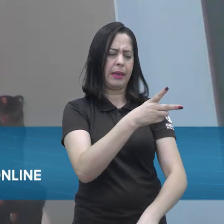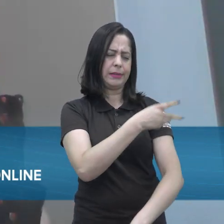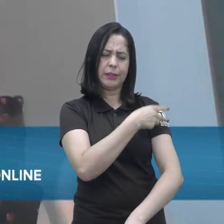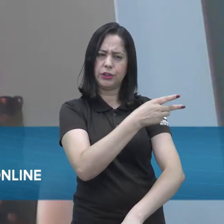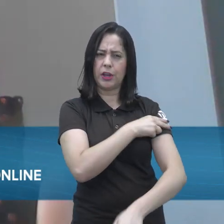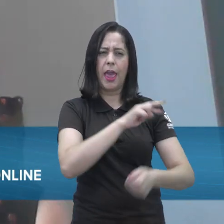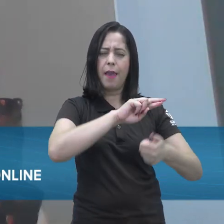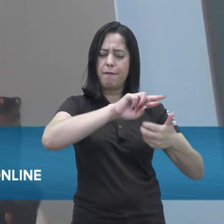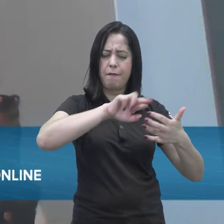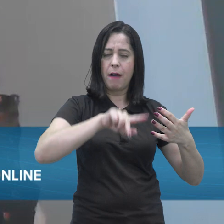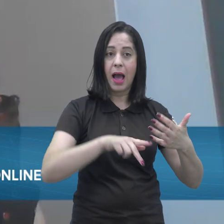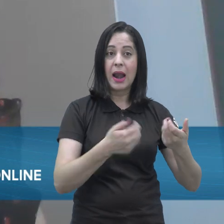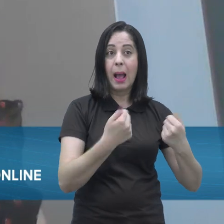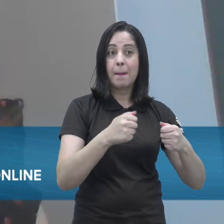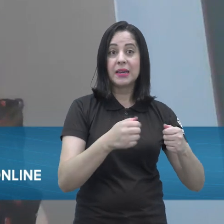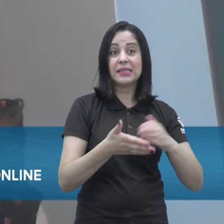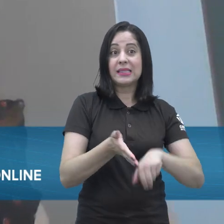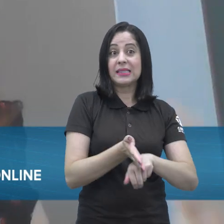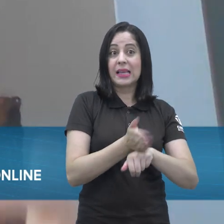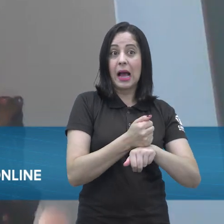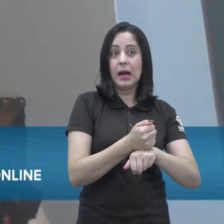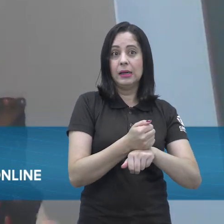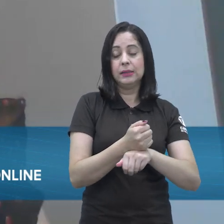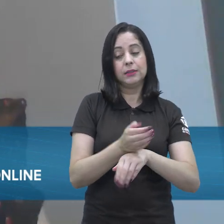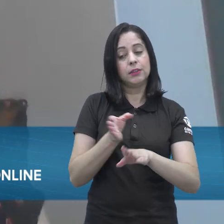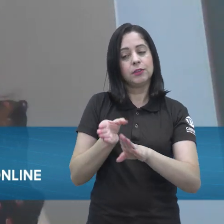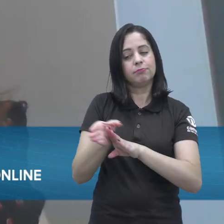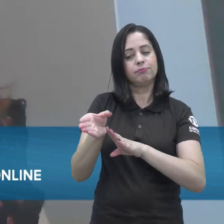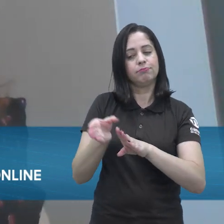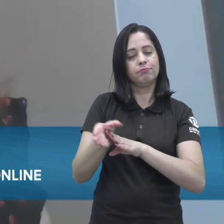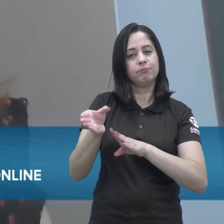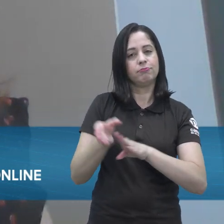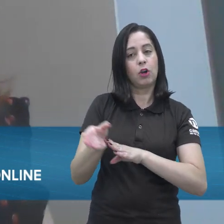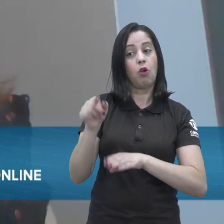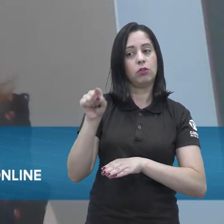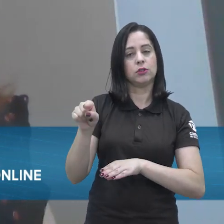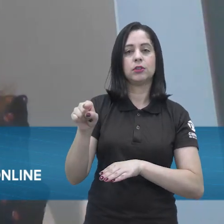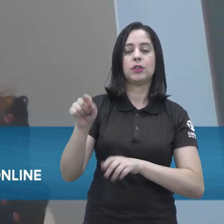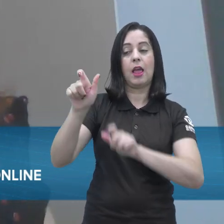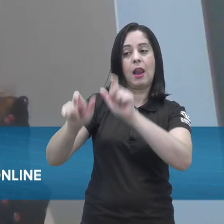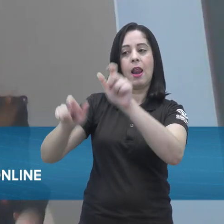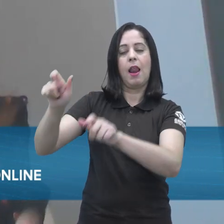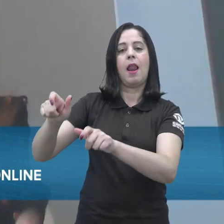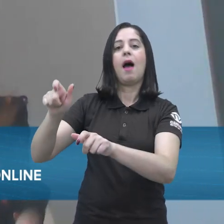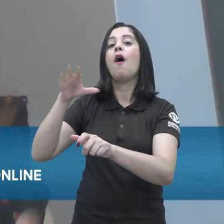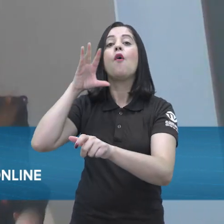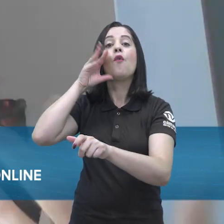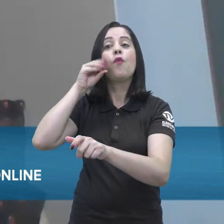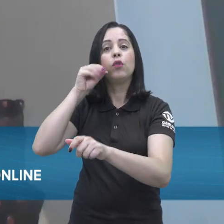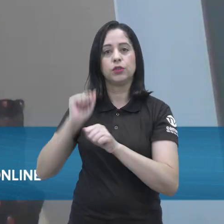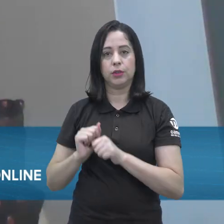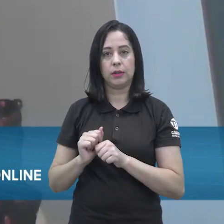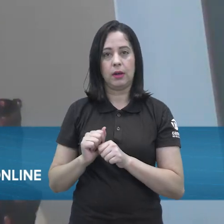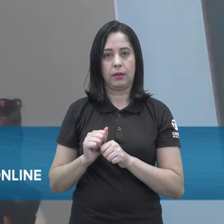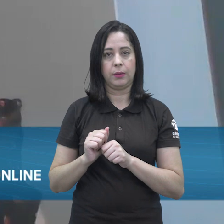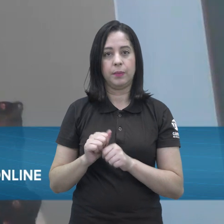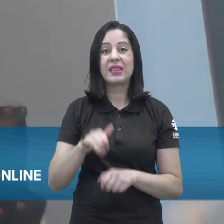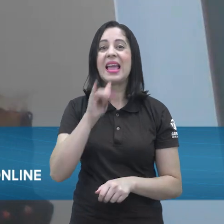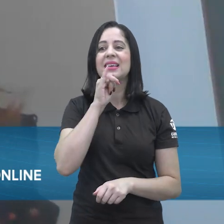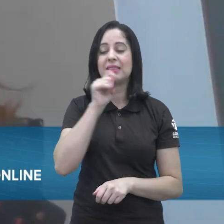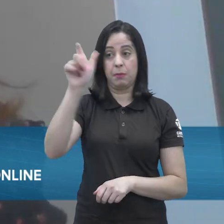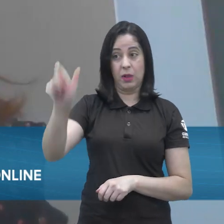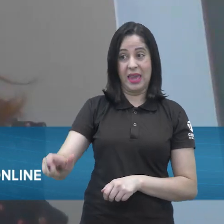de orientar os colaboradores já na sua integração, no seu onboarding, do que pode não ser dito nas redes